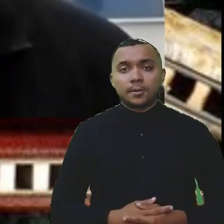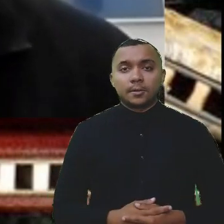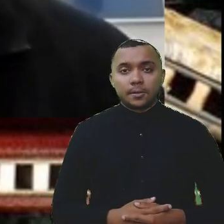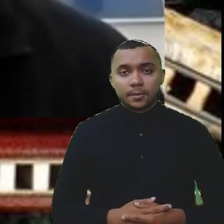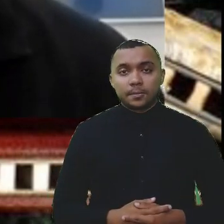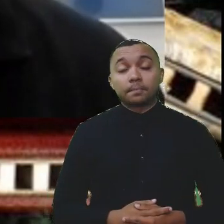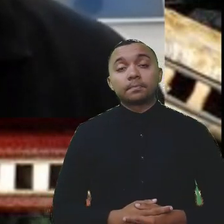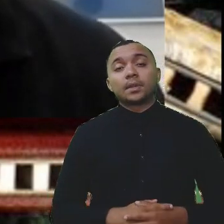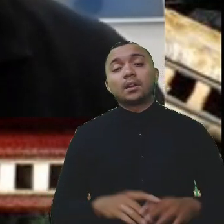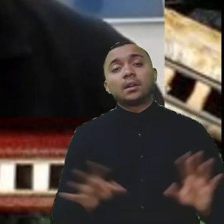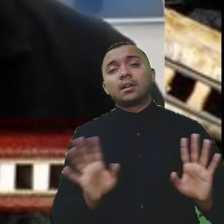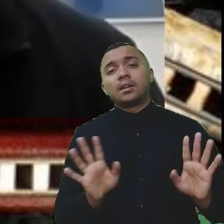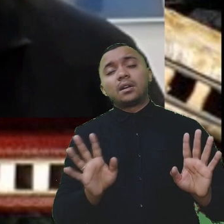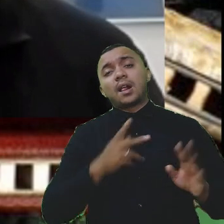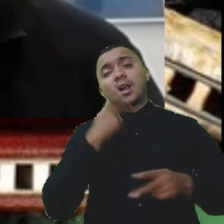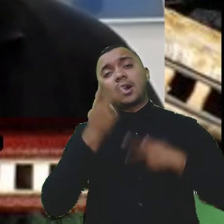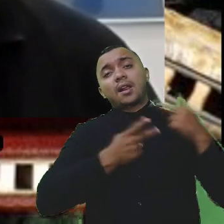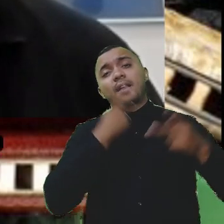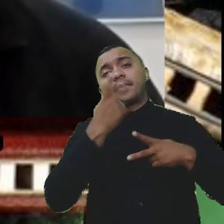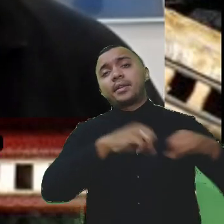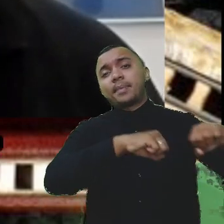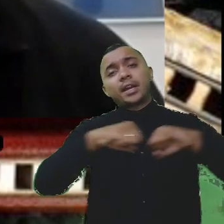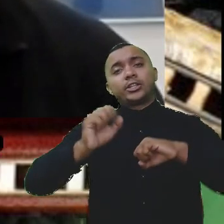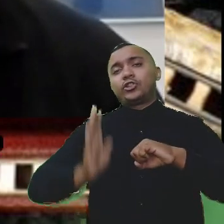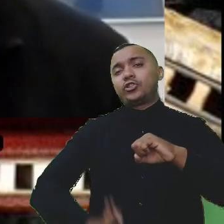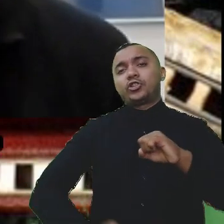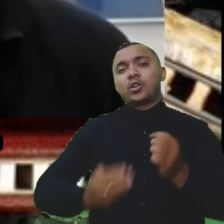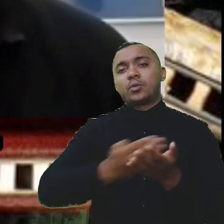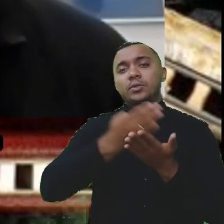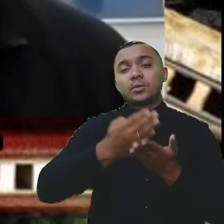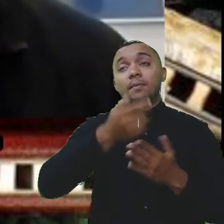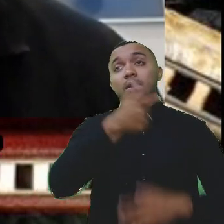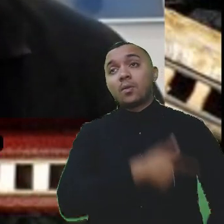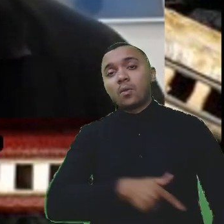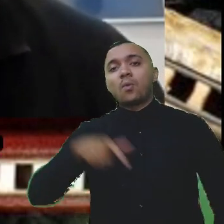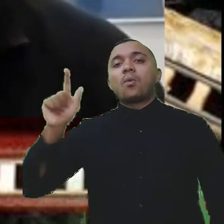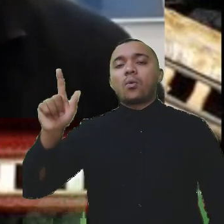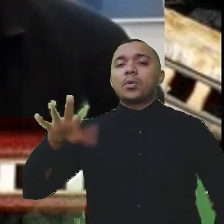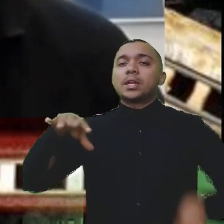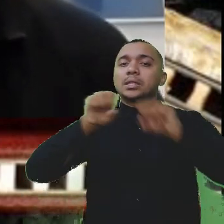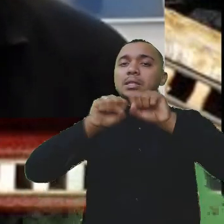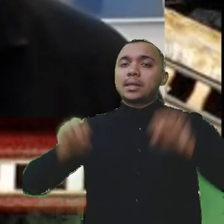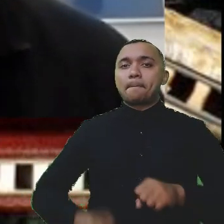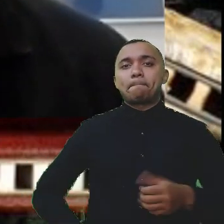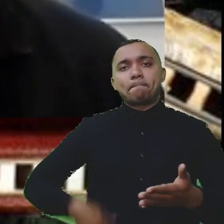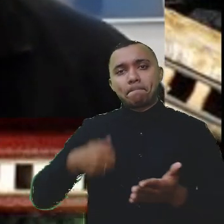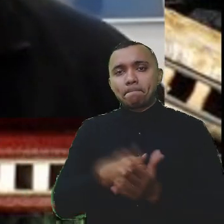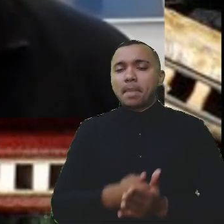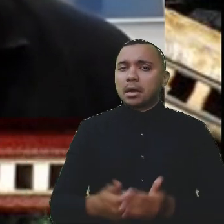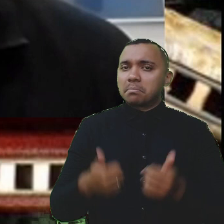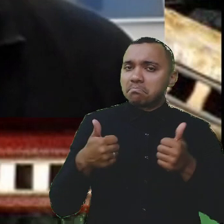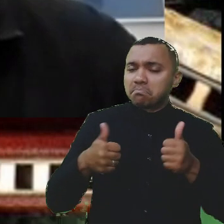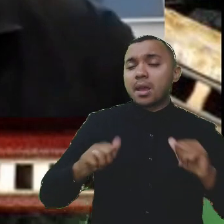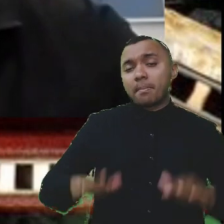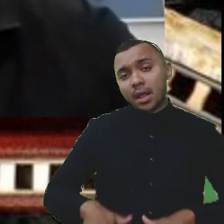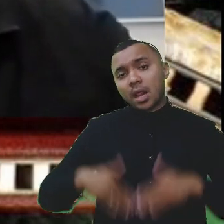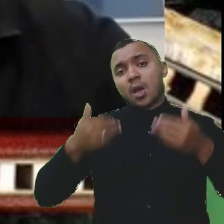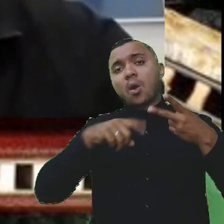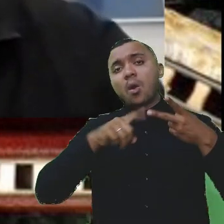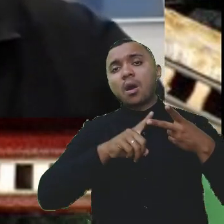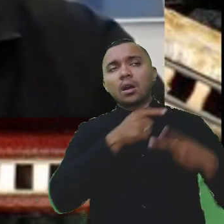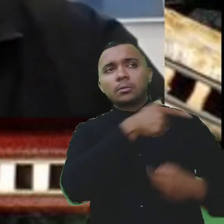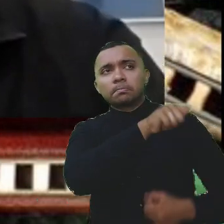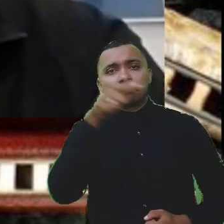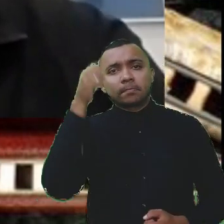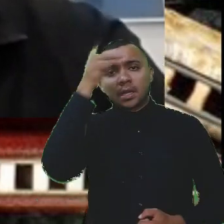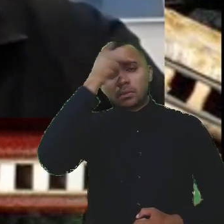esse debate ele já está acontecendo. Já tem outras redes que pagam melhor, já tem outros movimentos de pessoas que estão entendendo